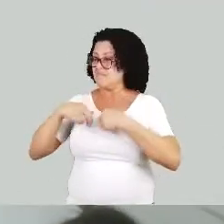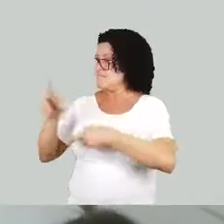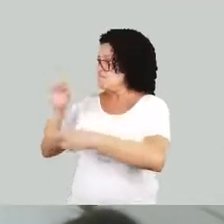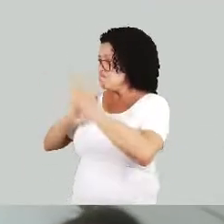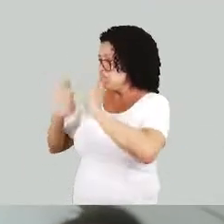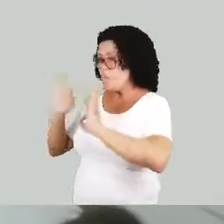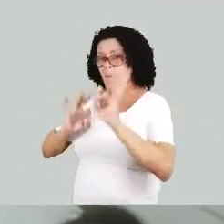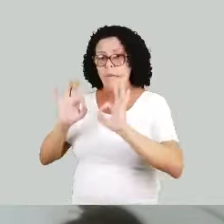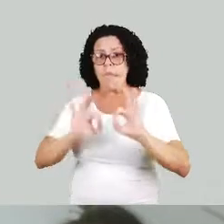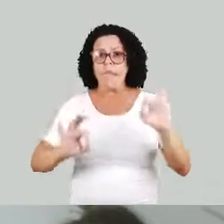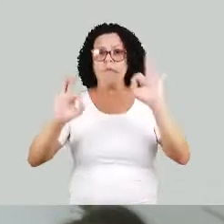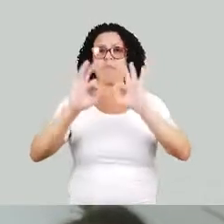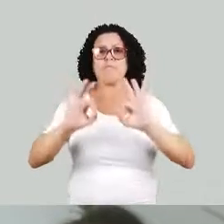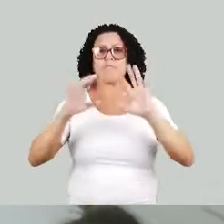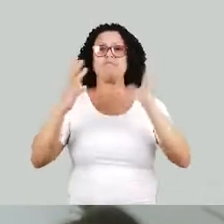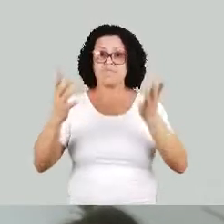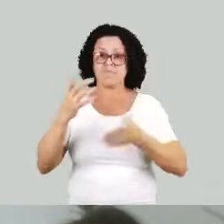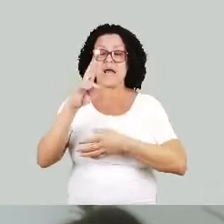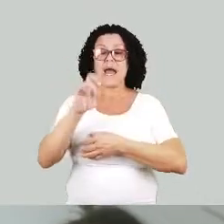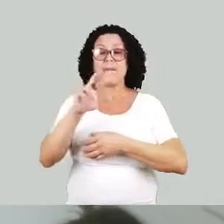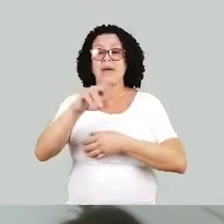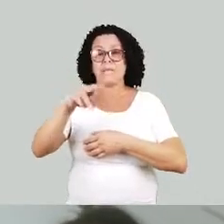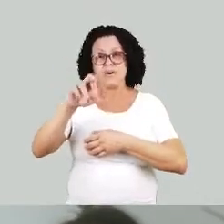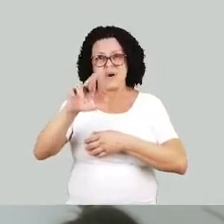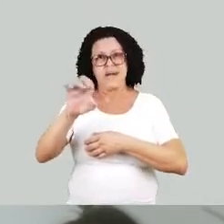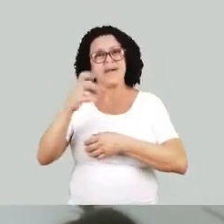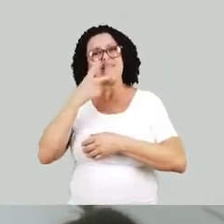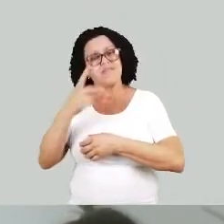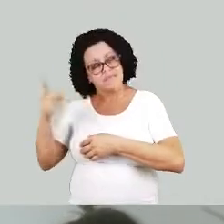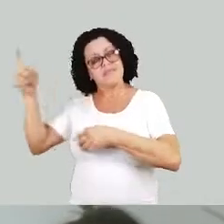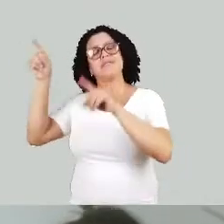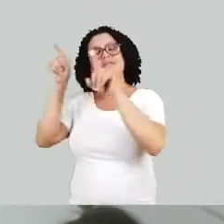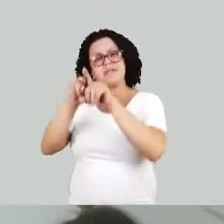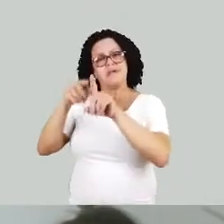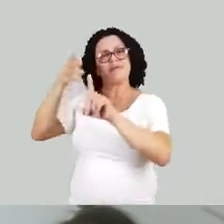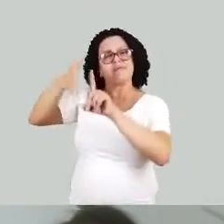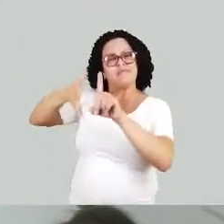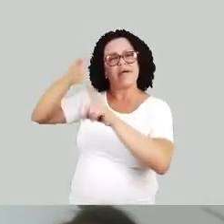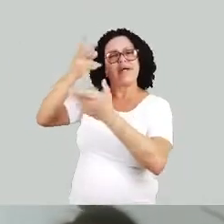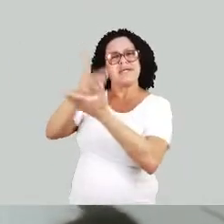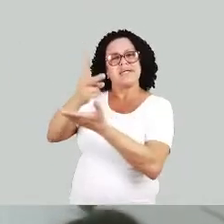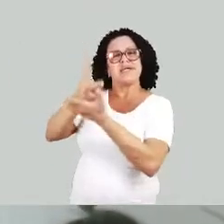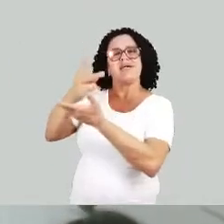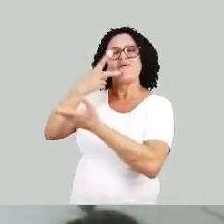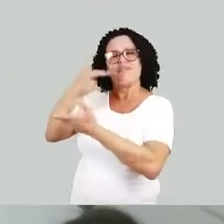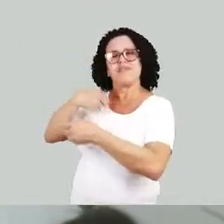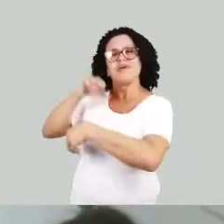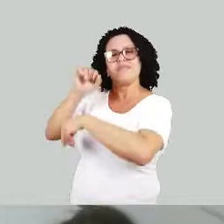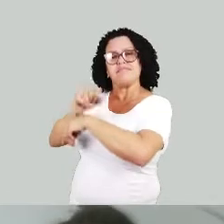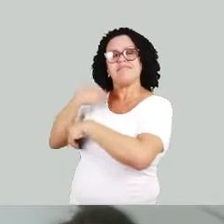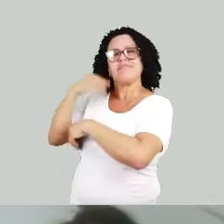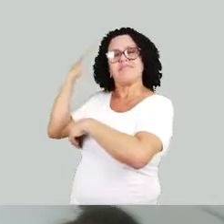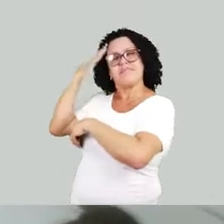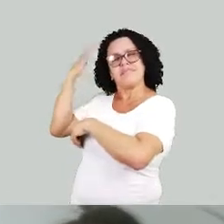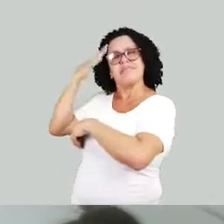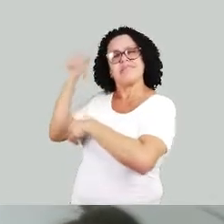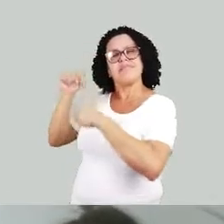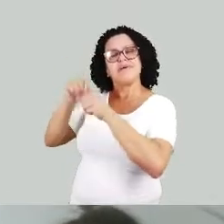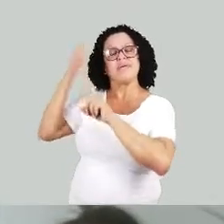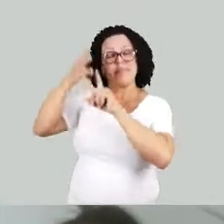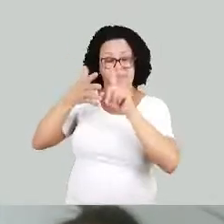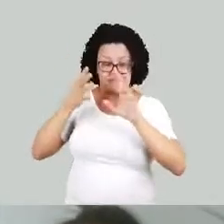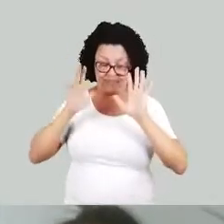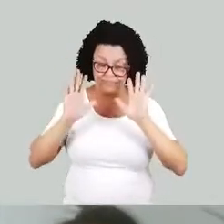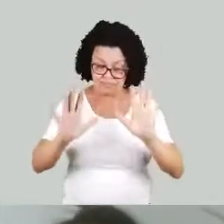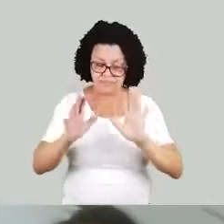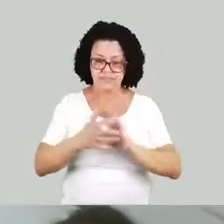correspondido, né? André Moreira fala disso com muita propriedade nas suas palestras e eu costumo me inspirar muito nele para fazer as minhas palestras,